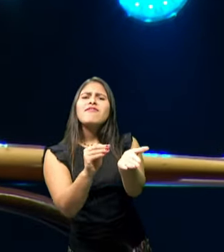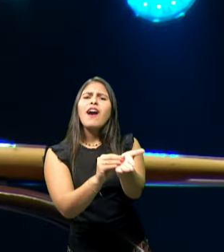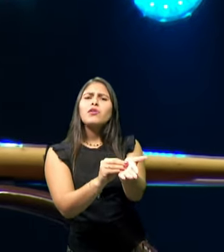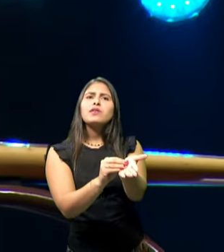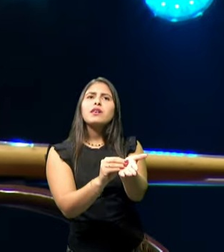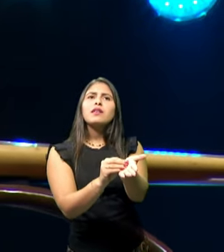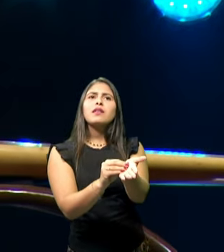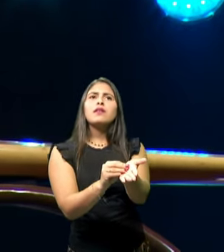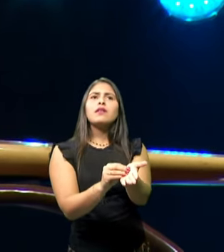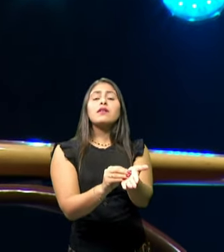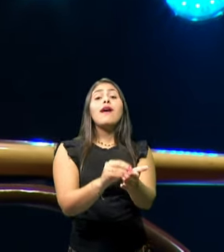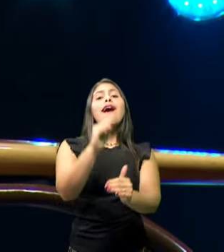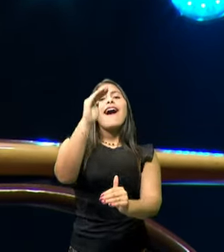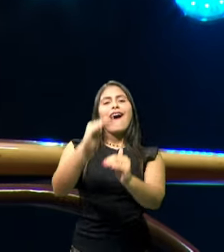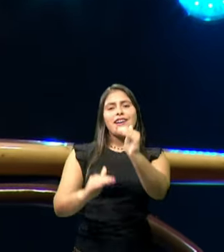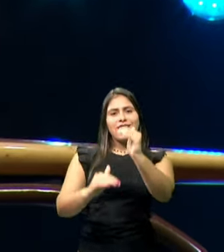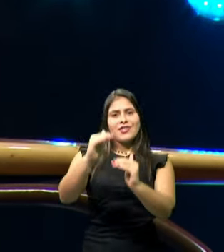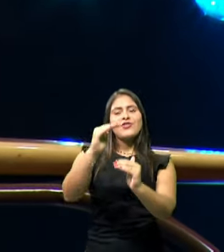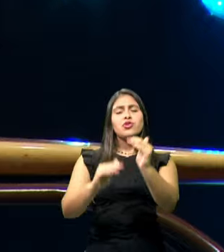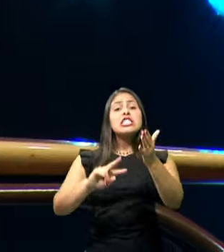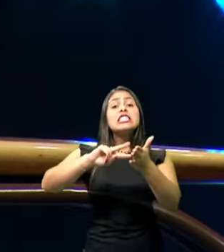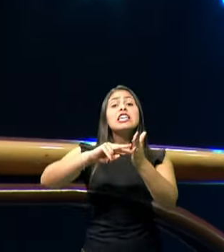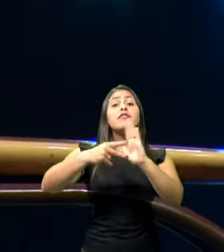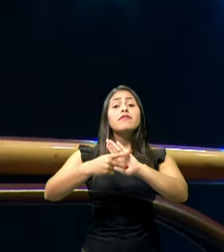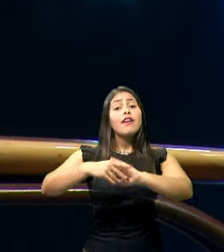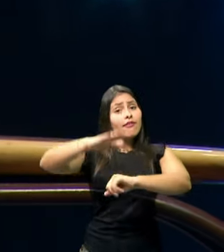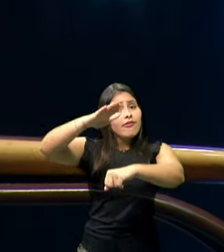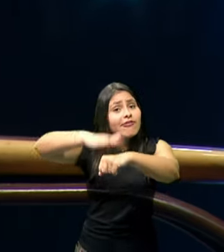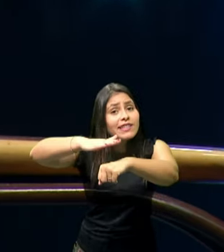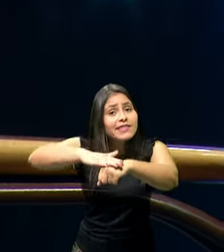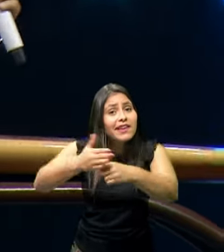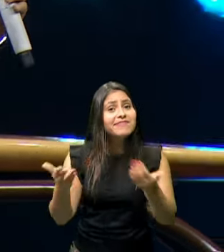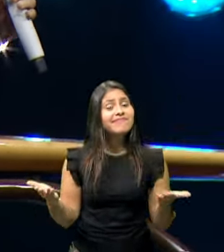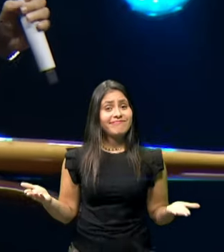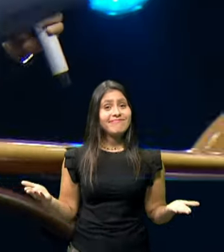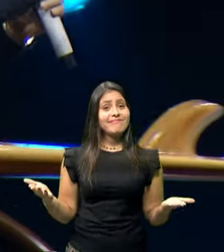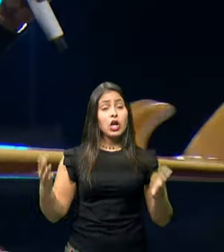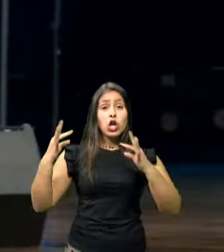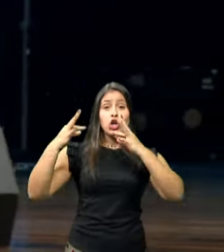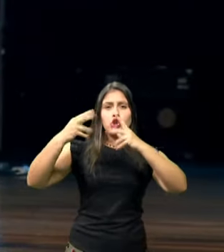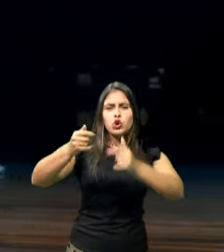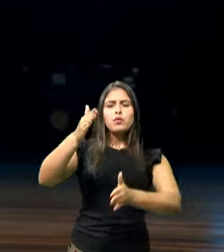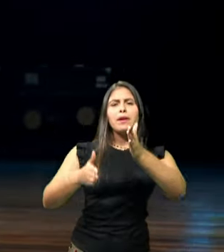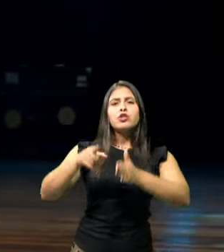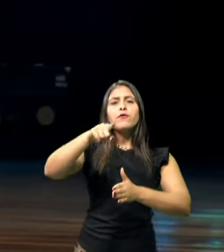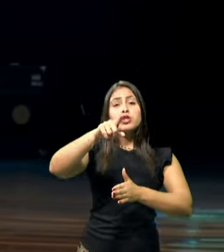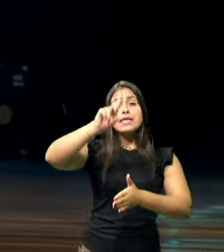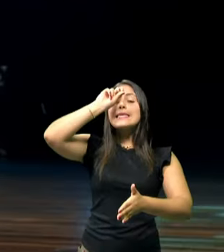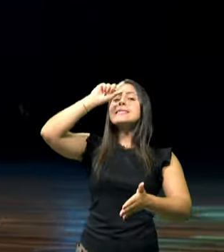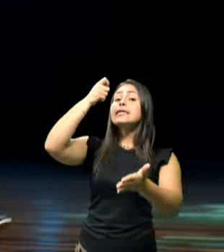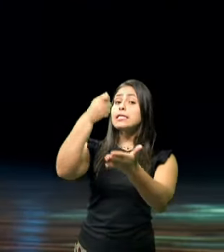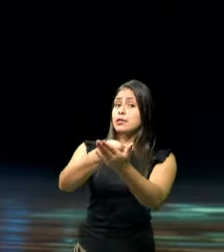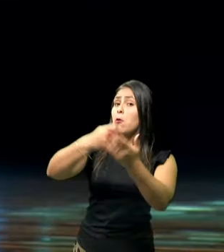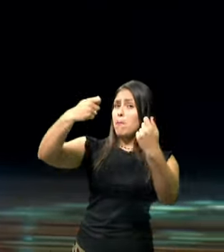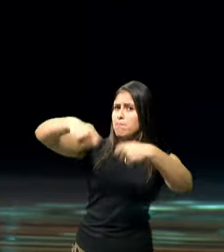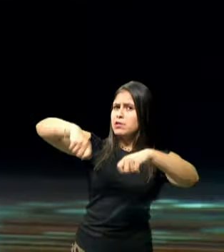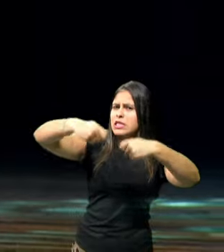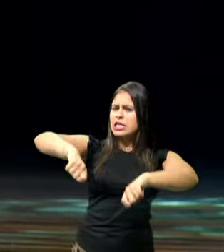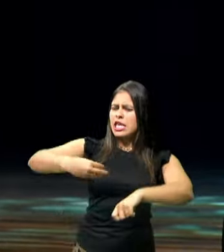elemento, atitude, que significa ação. Então, todas as vezes que você for tomar